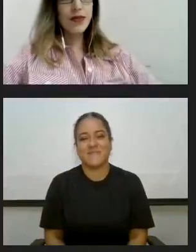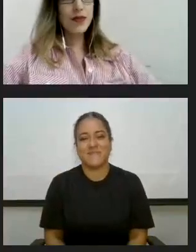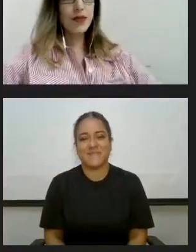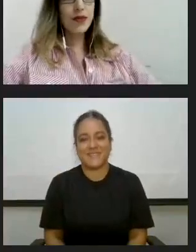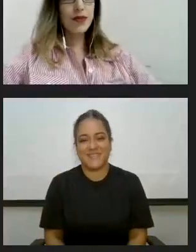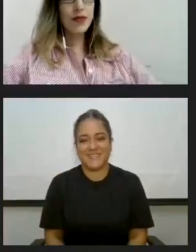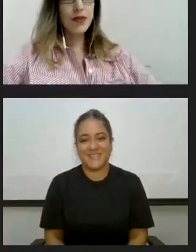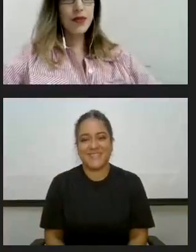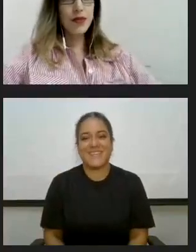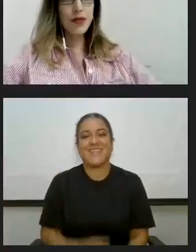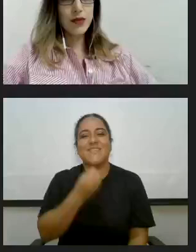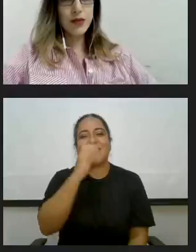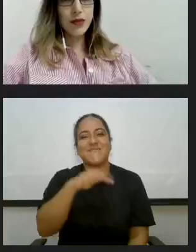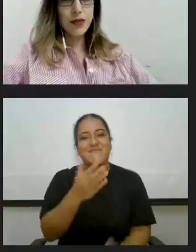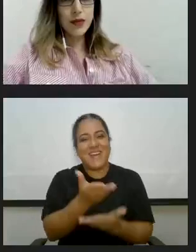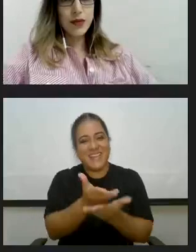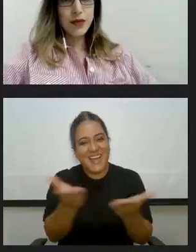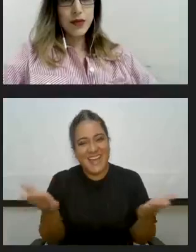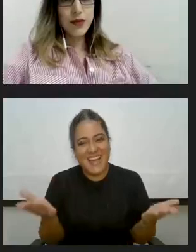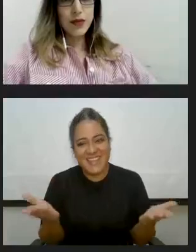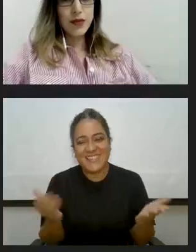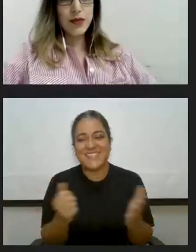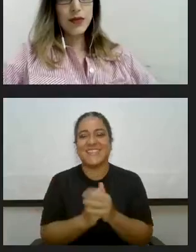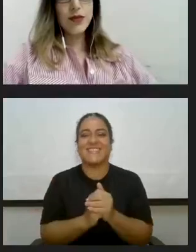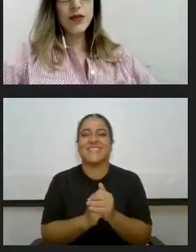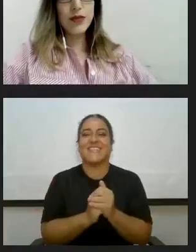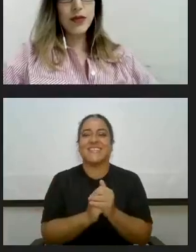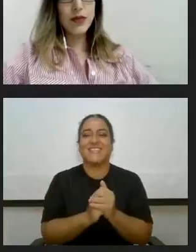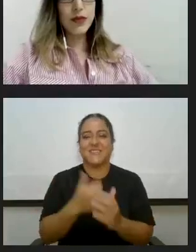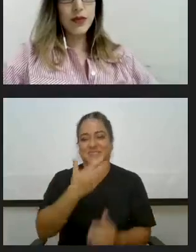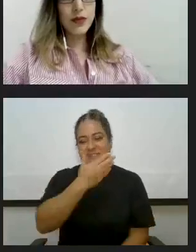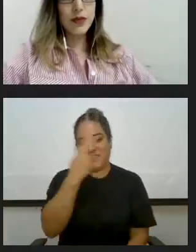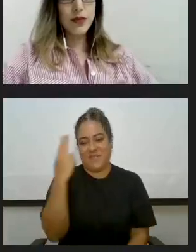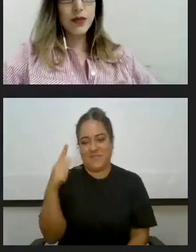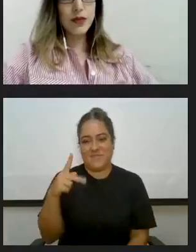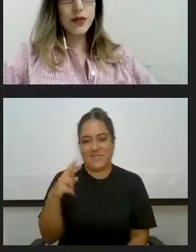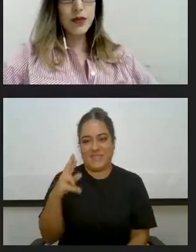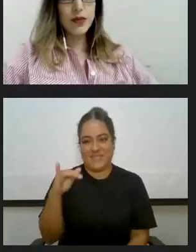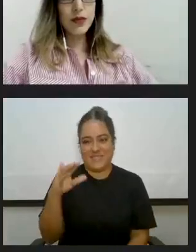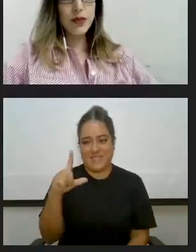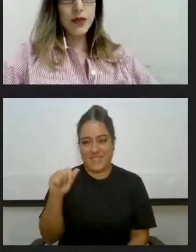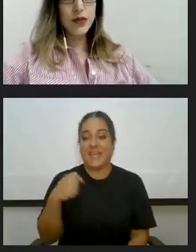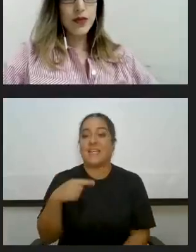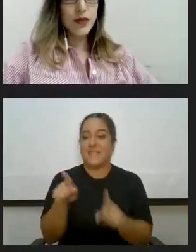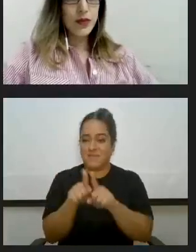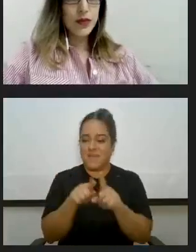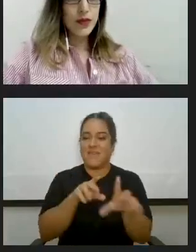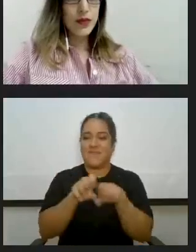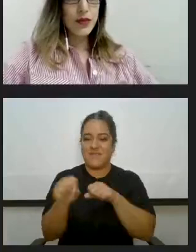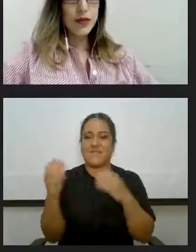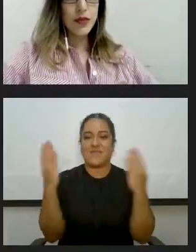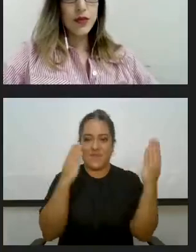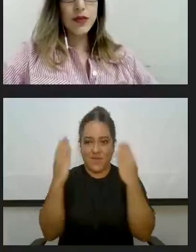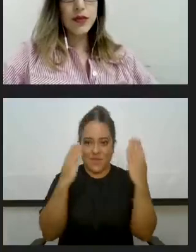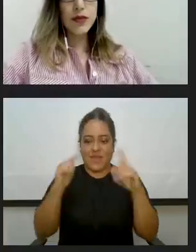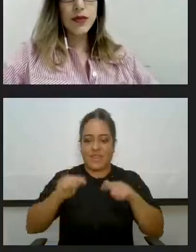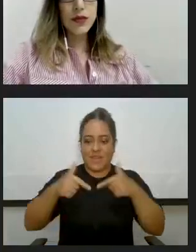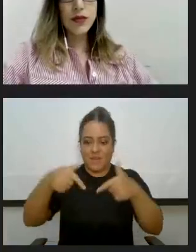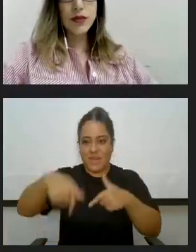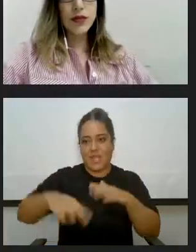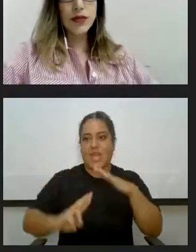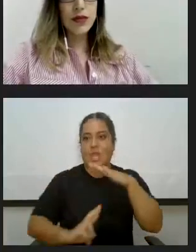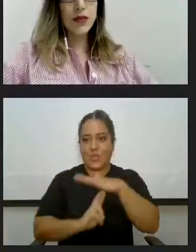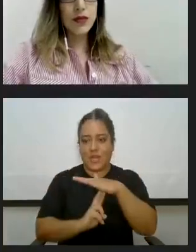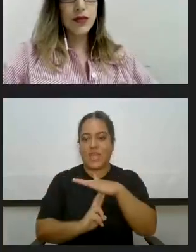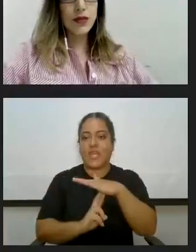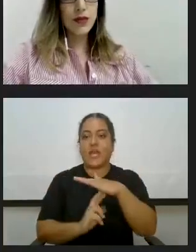Bom, boa tarde, pessoal. Sou Priscila, sou psicóloga também, atuo aqui na reitoria, porém